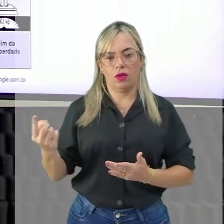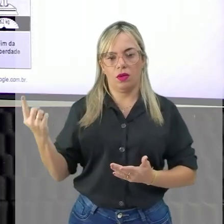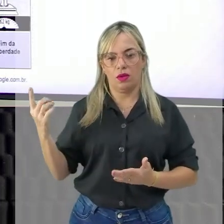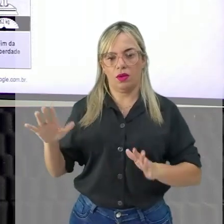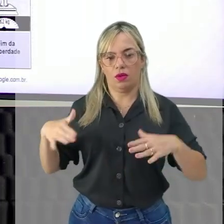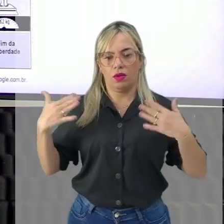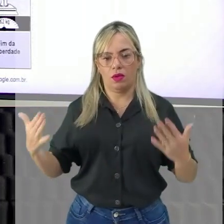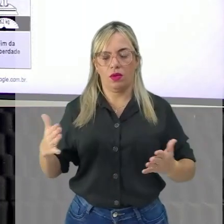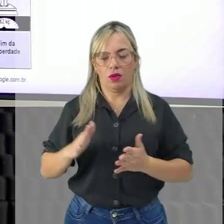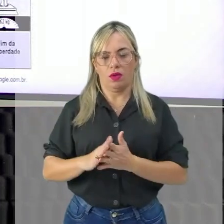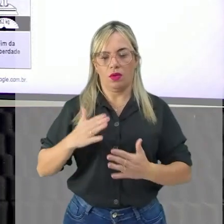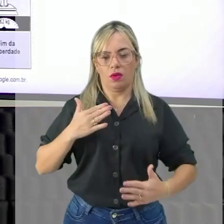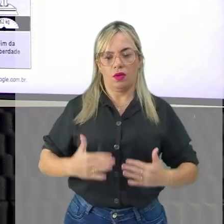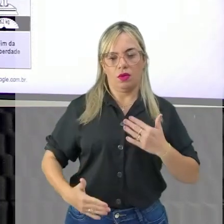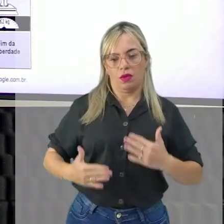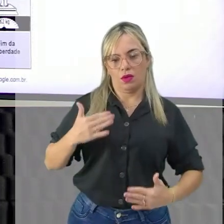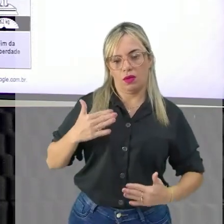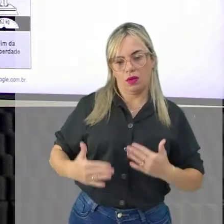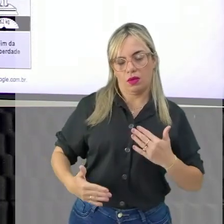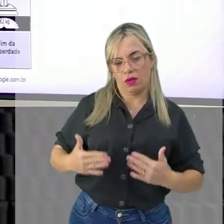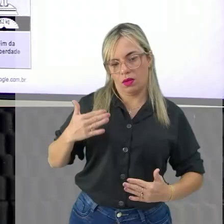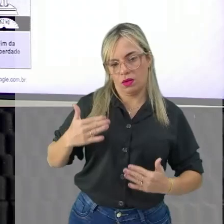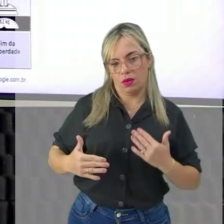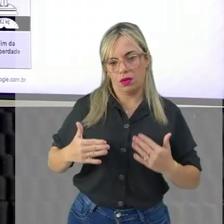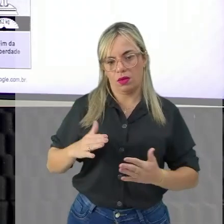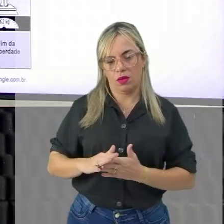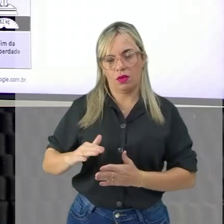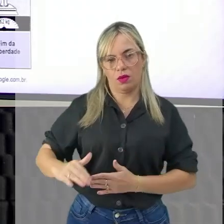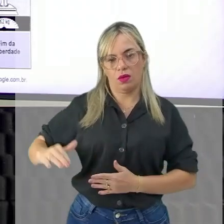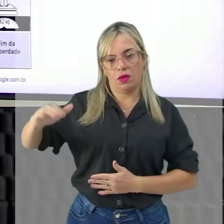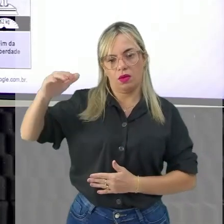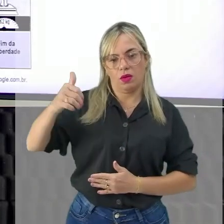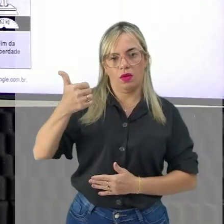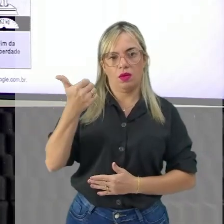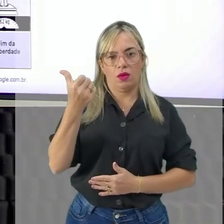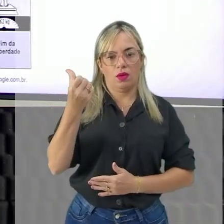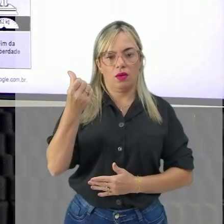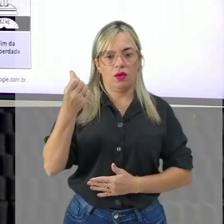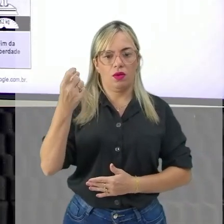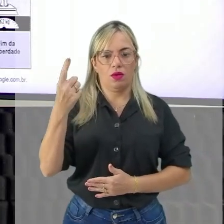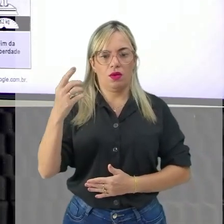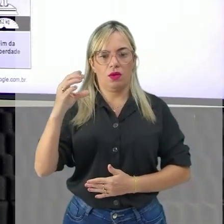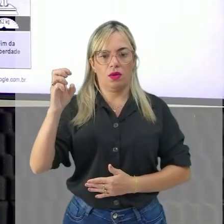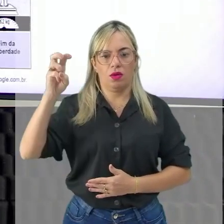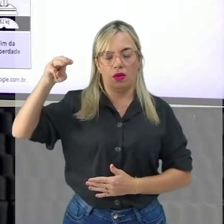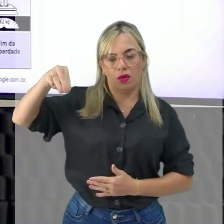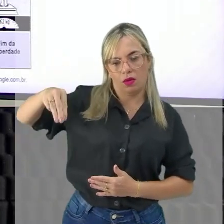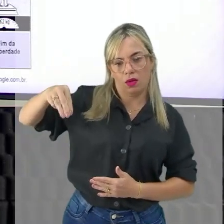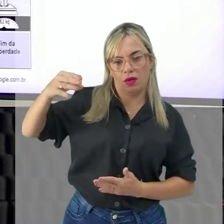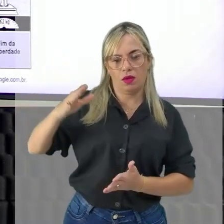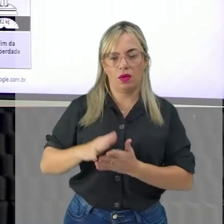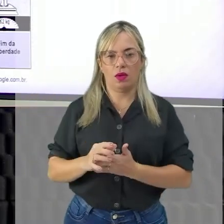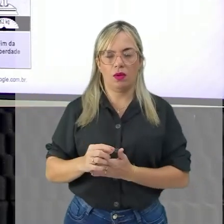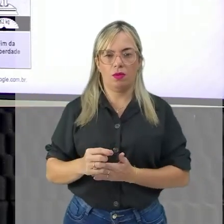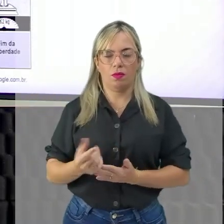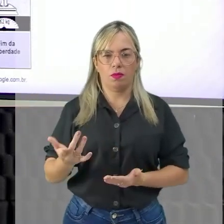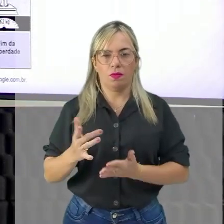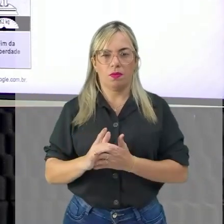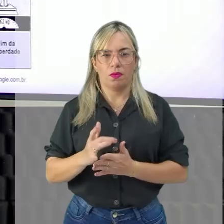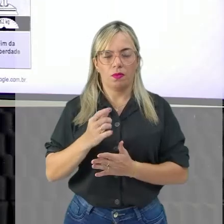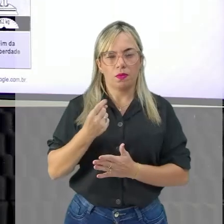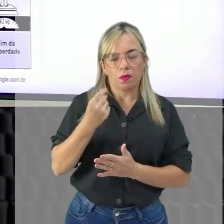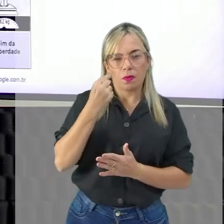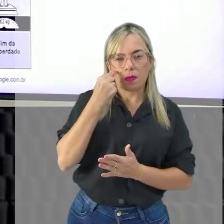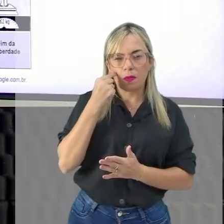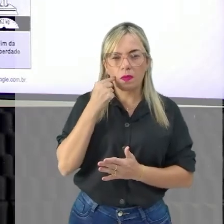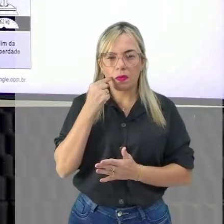Então, é um corpo que atinge aí cerca de 1,61 m, aparecimento de acne, né? Acontece, né? Já